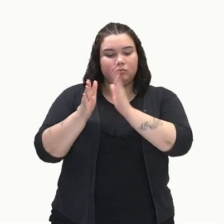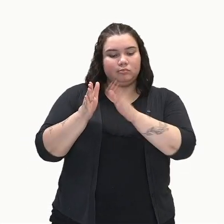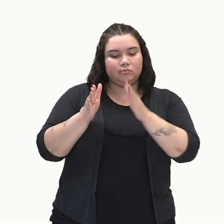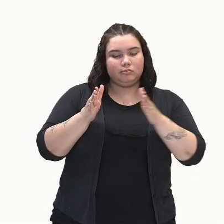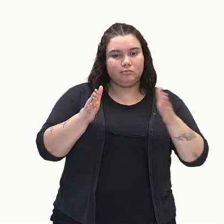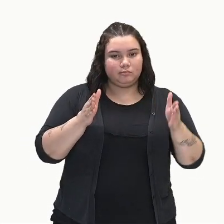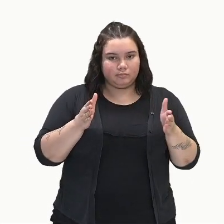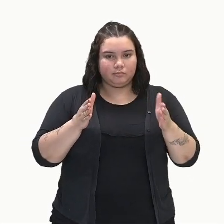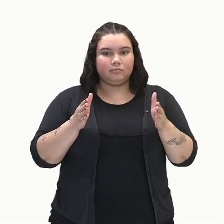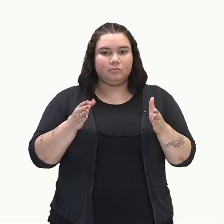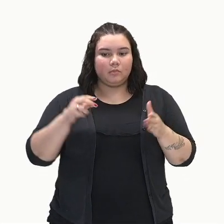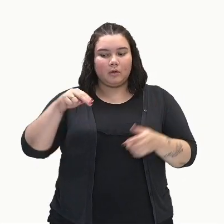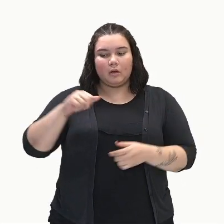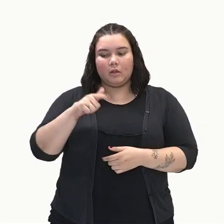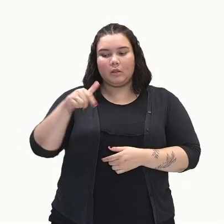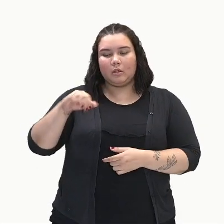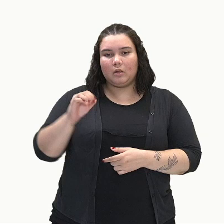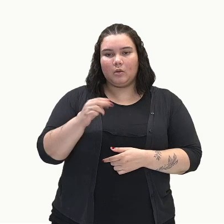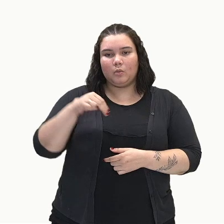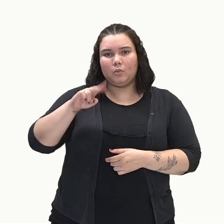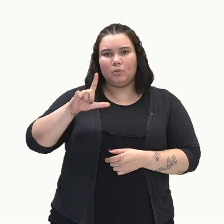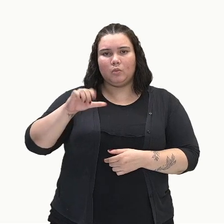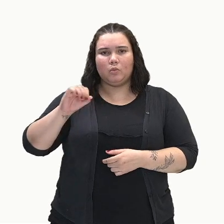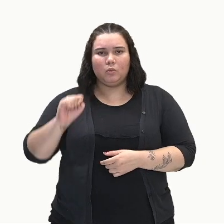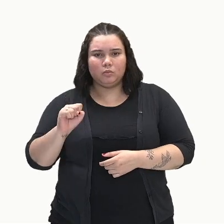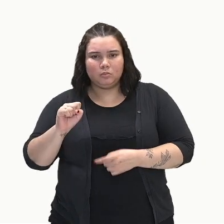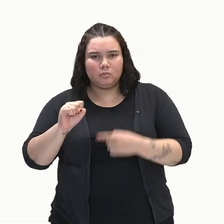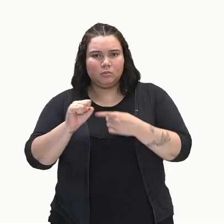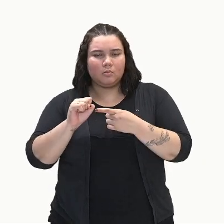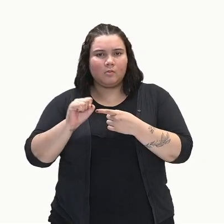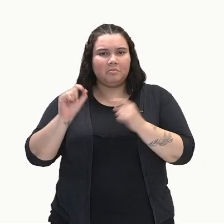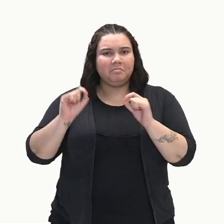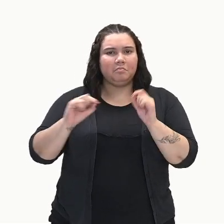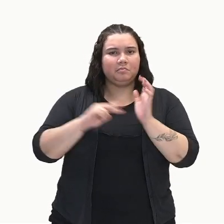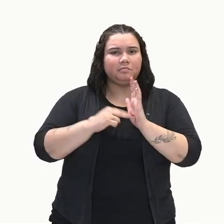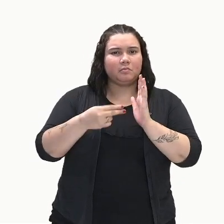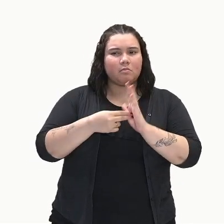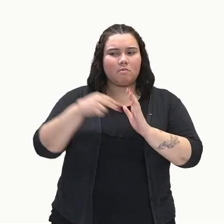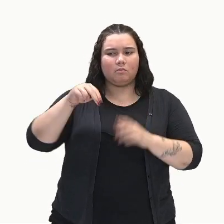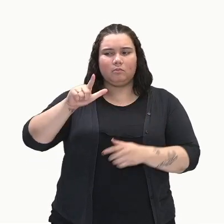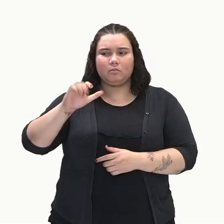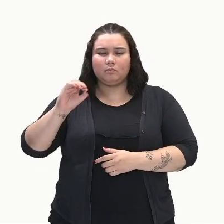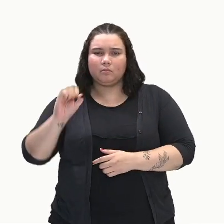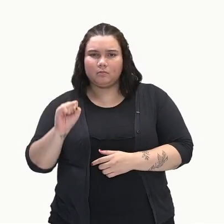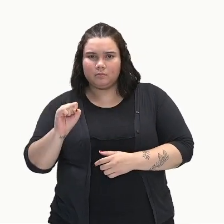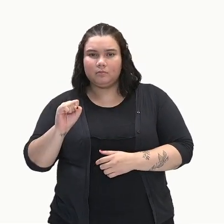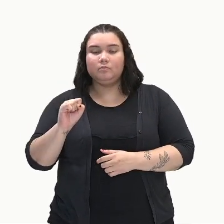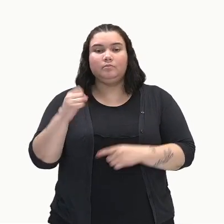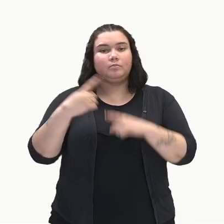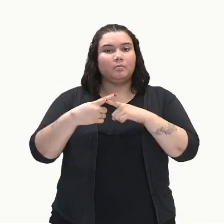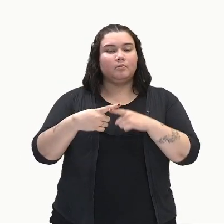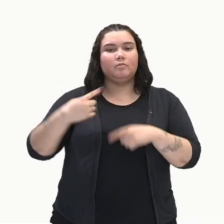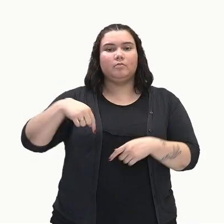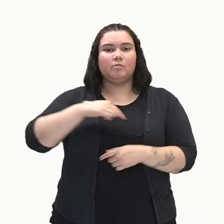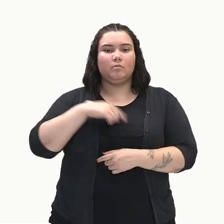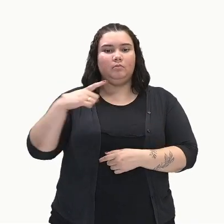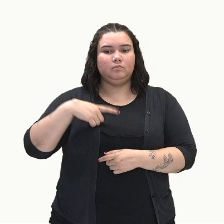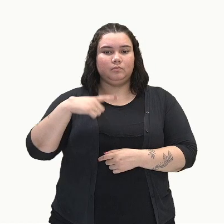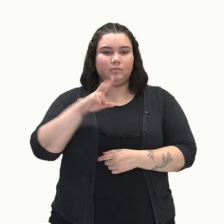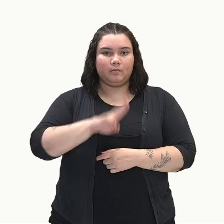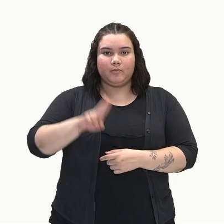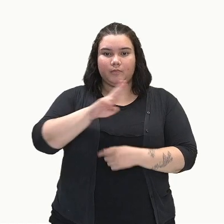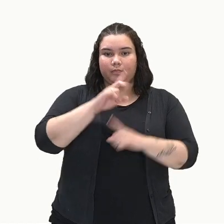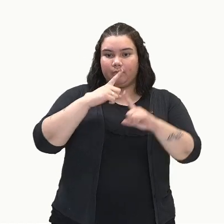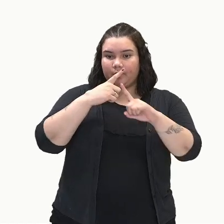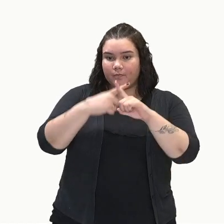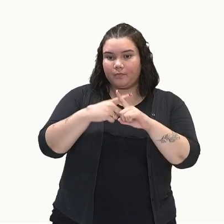não nulos, tá? Por que ele diz que são números não nulos? Porque como nós estamos trabalhando com multiplicação e